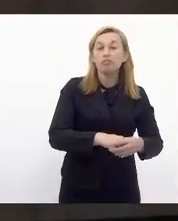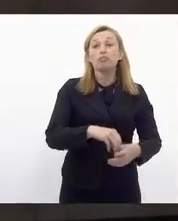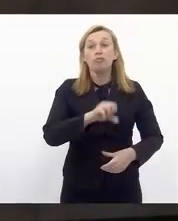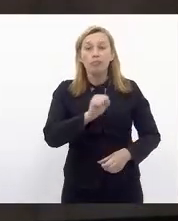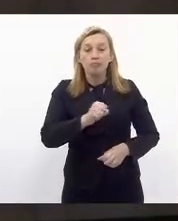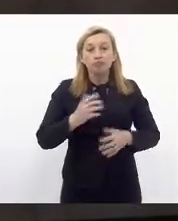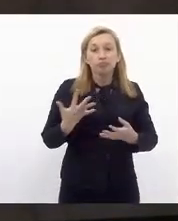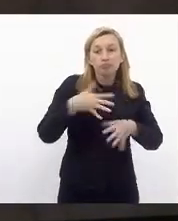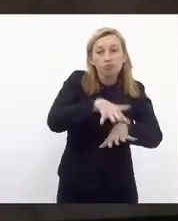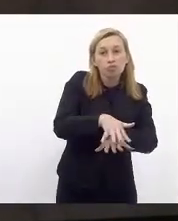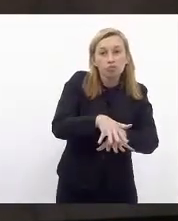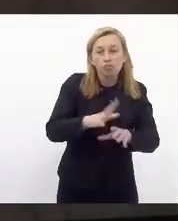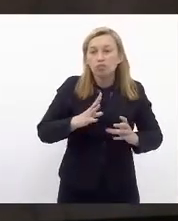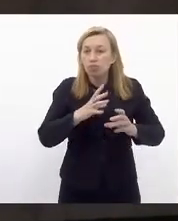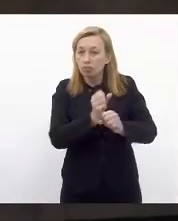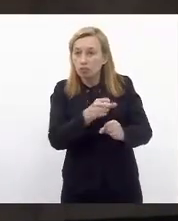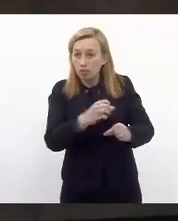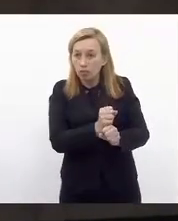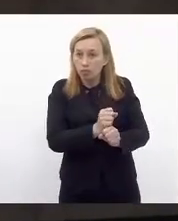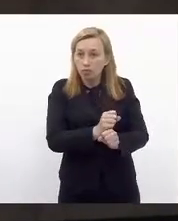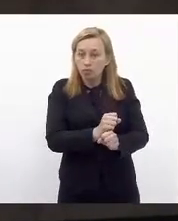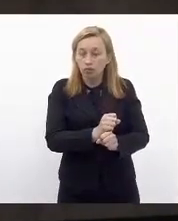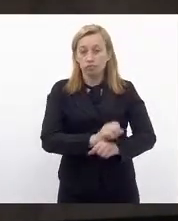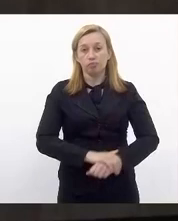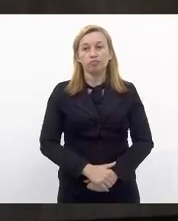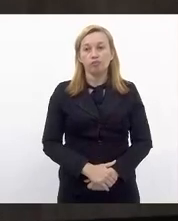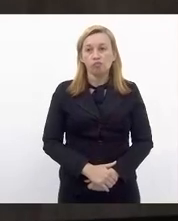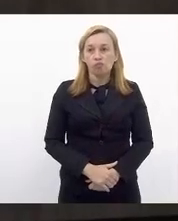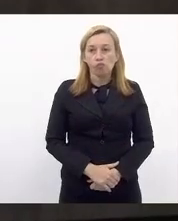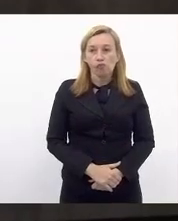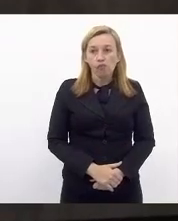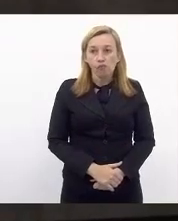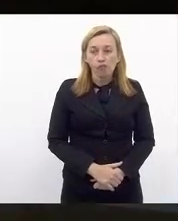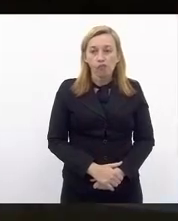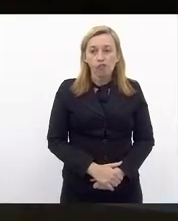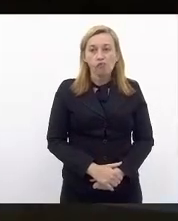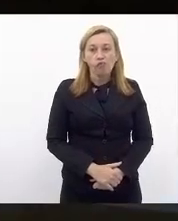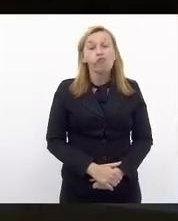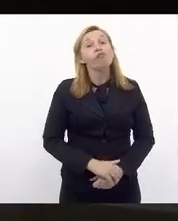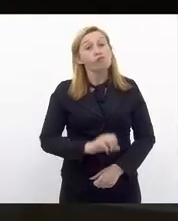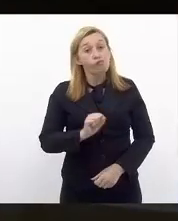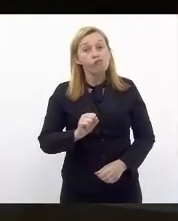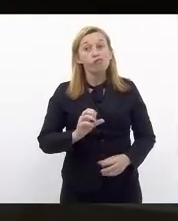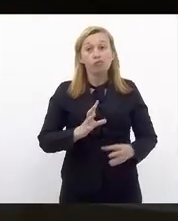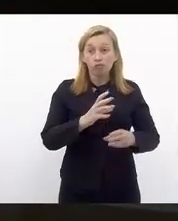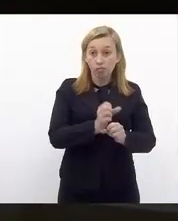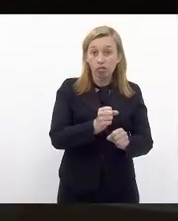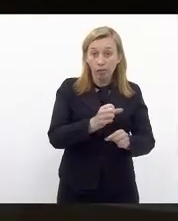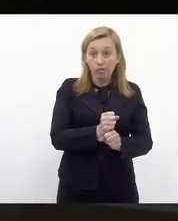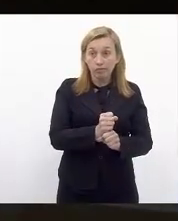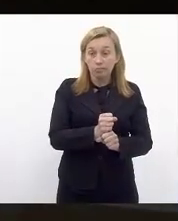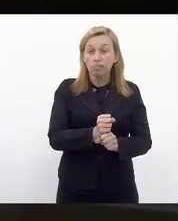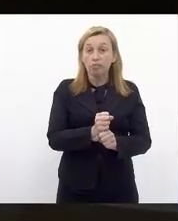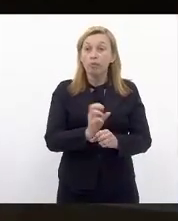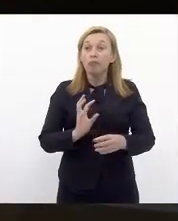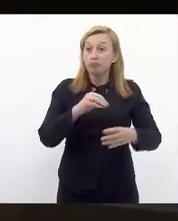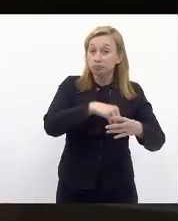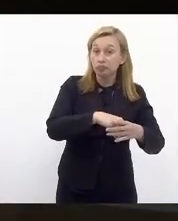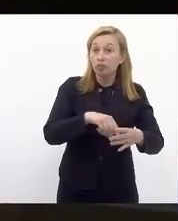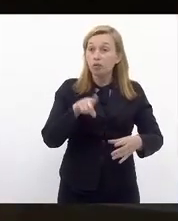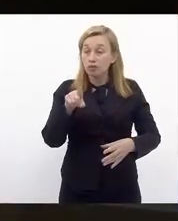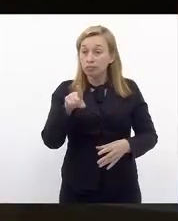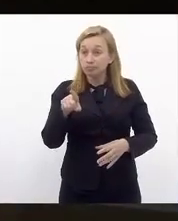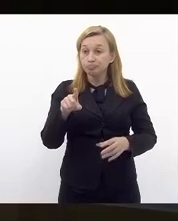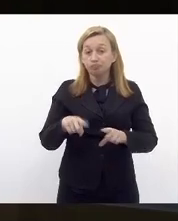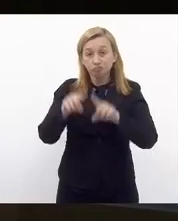trata de inclusão no cálculo não é coração e lá no cálculo eu estou incluindo o cálculo quando